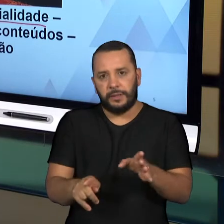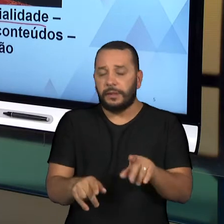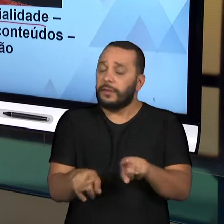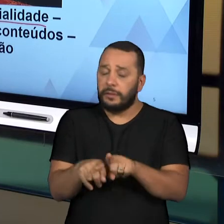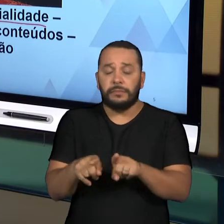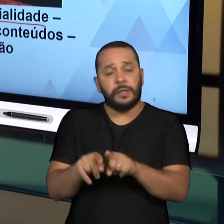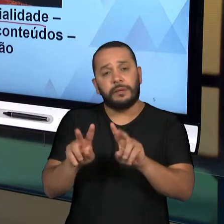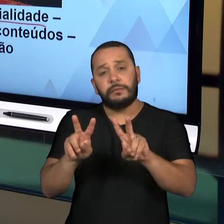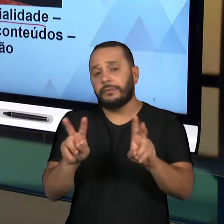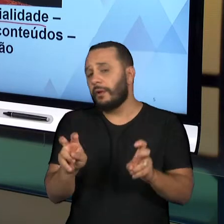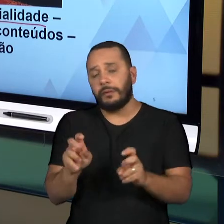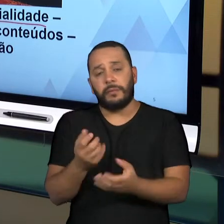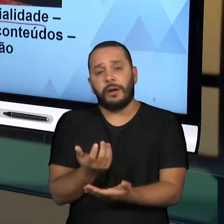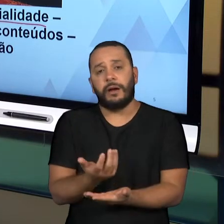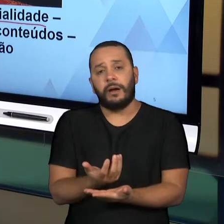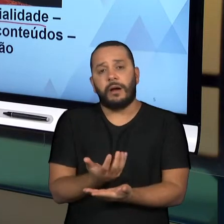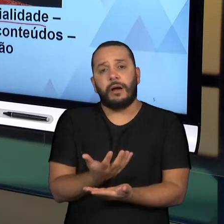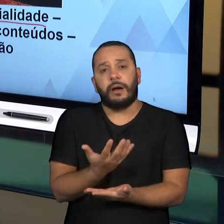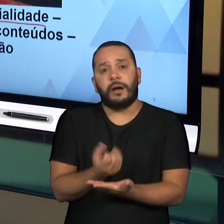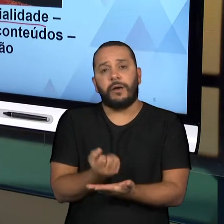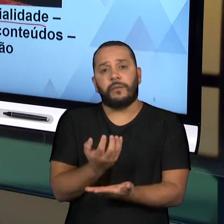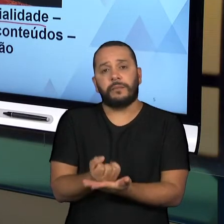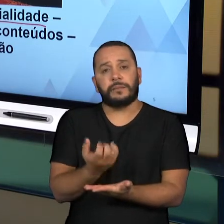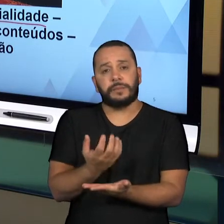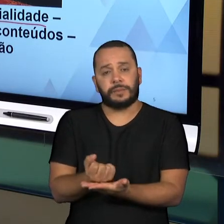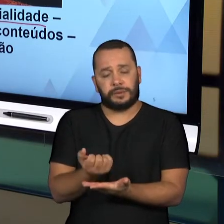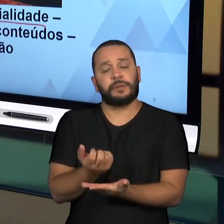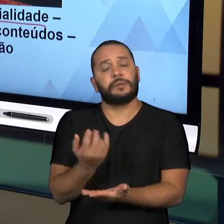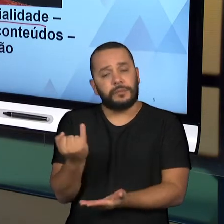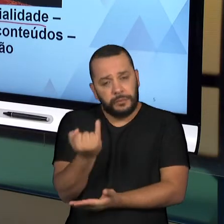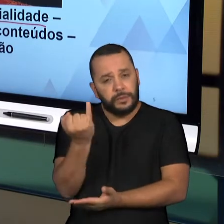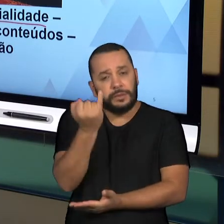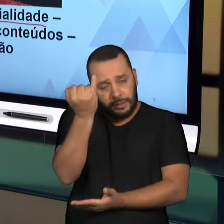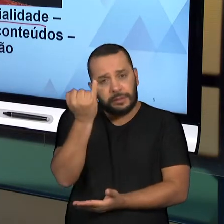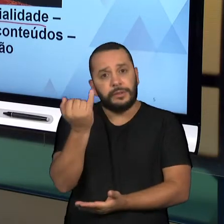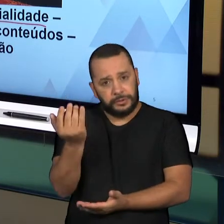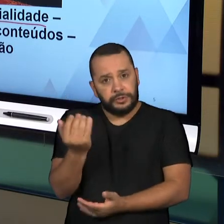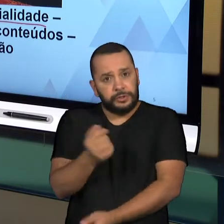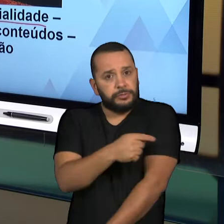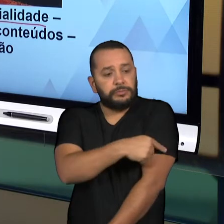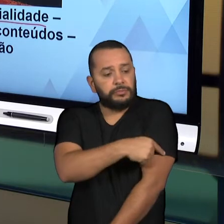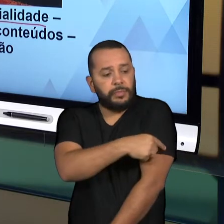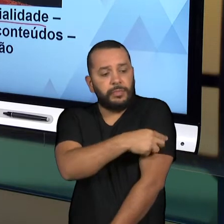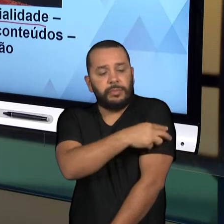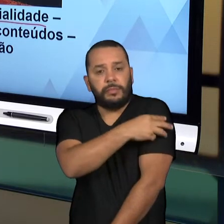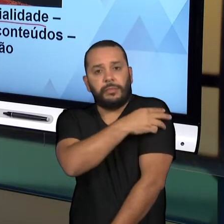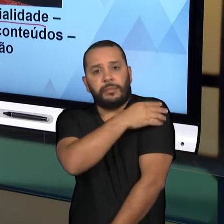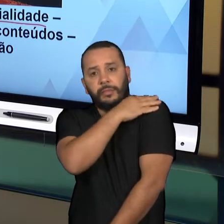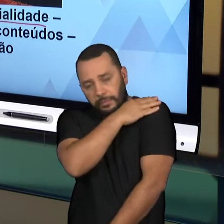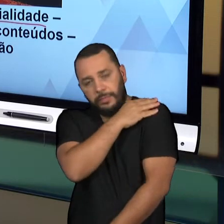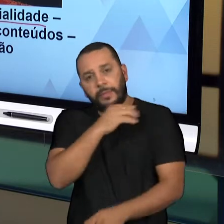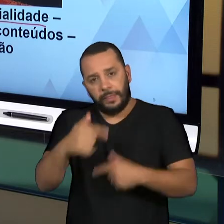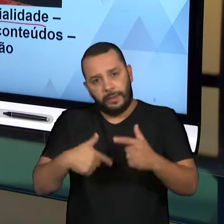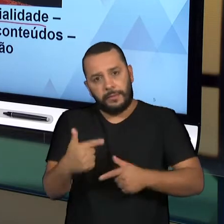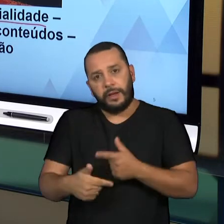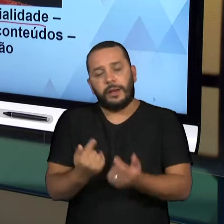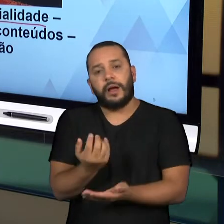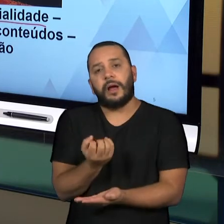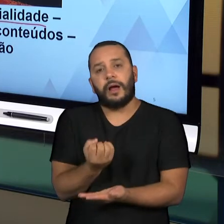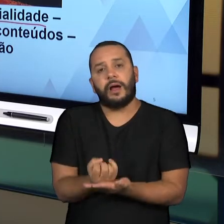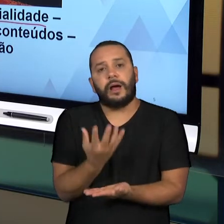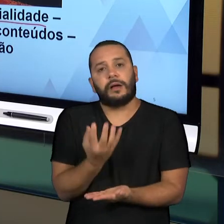muito solicitado durante todo o decorrer do ensino fundamental que possamos promover